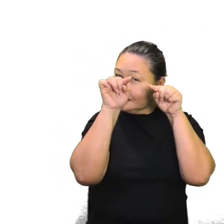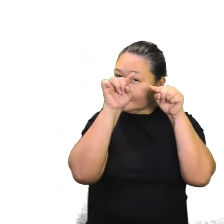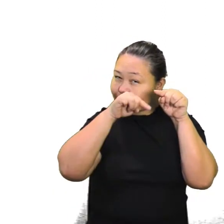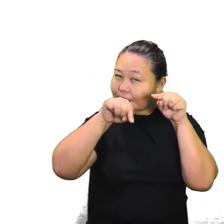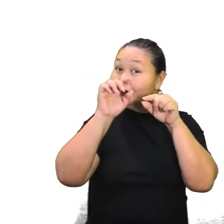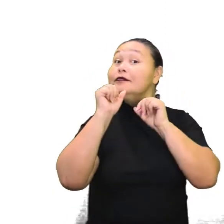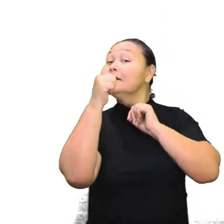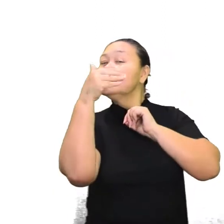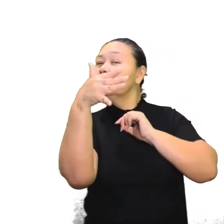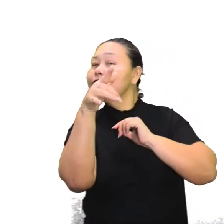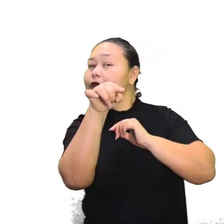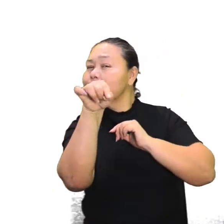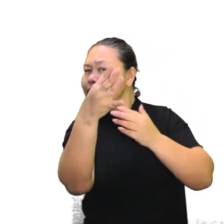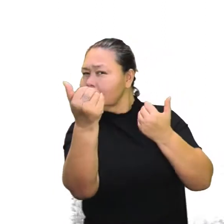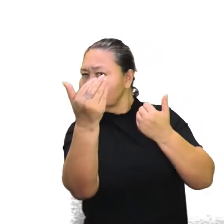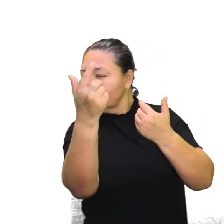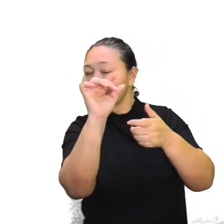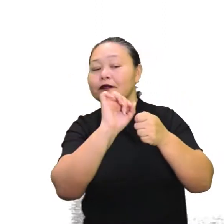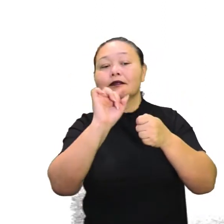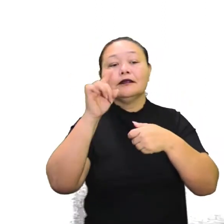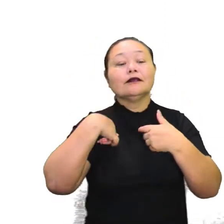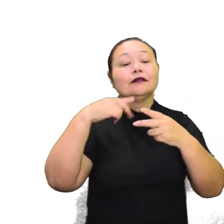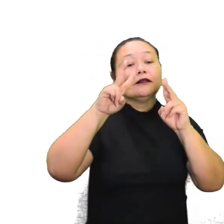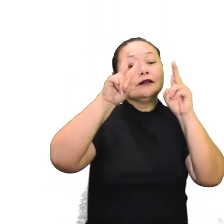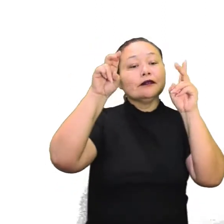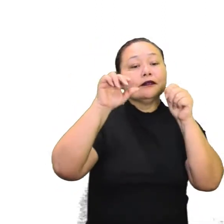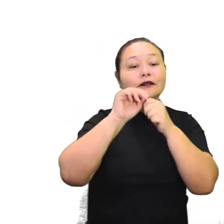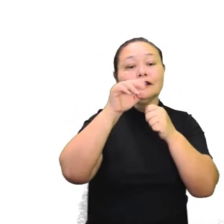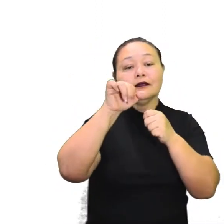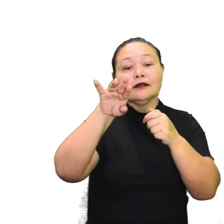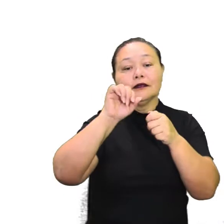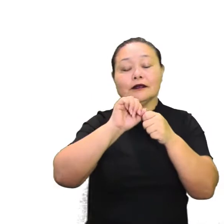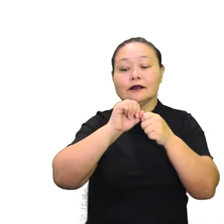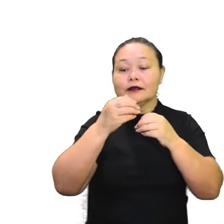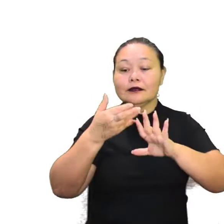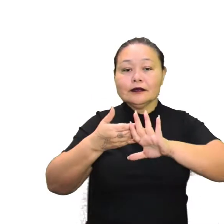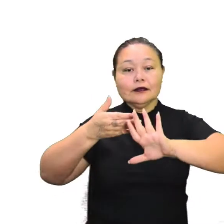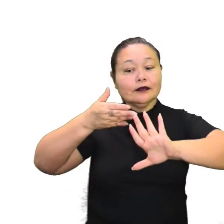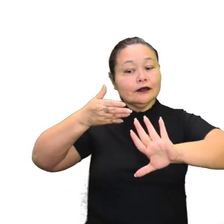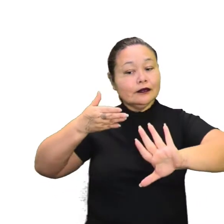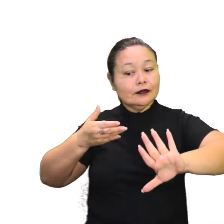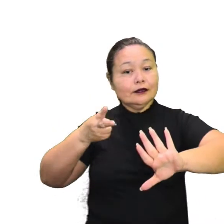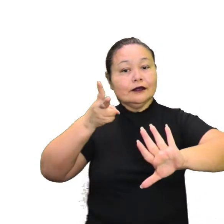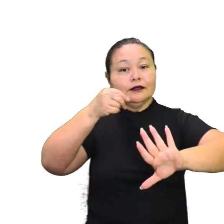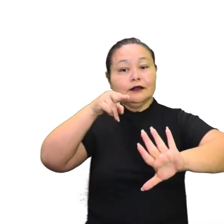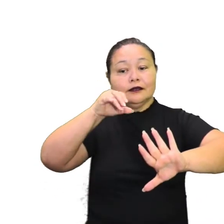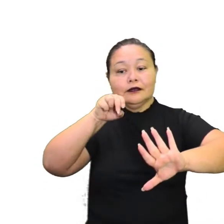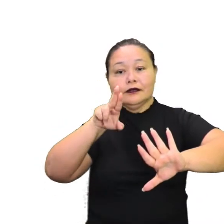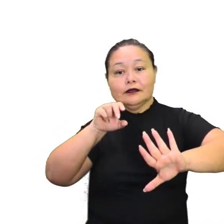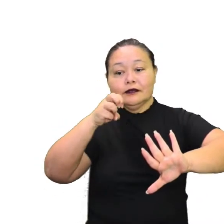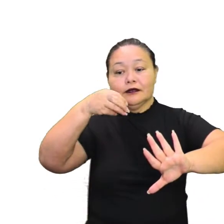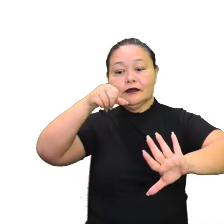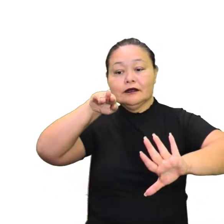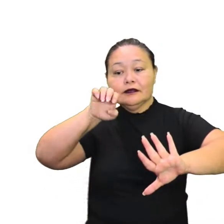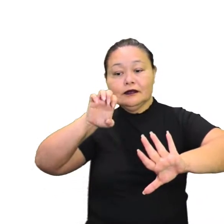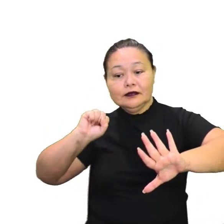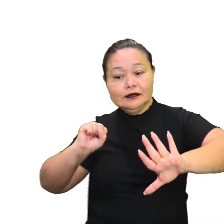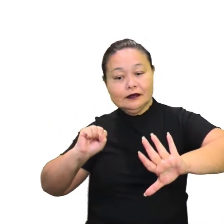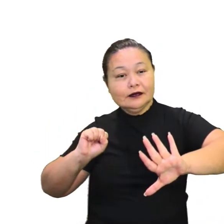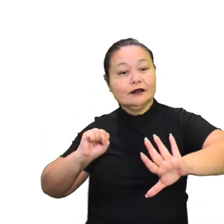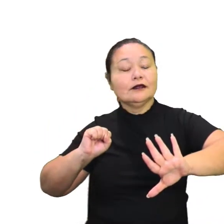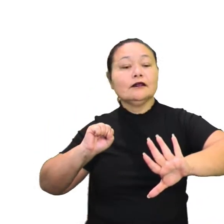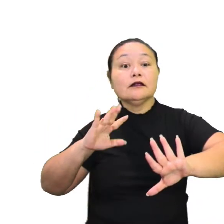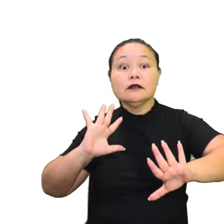pessoal do fundão, vamos lá! O título é Soneto de Separação, Vinícius de